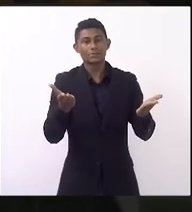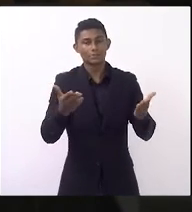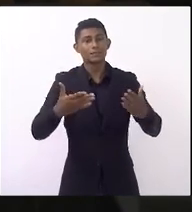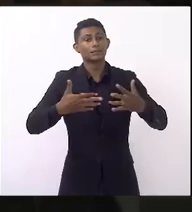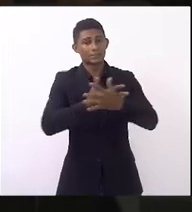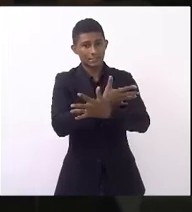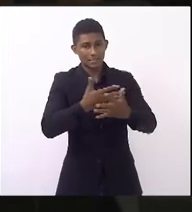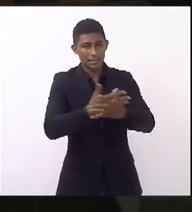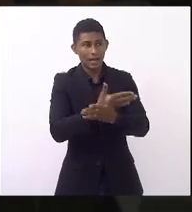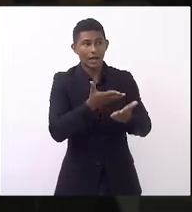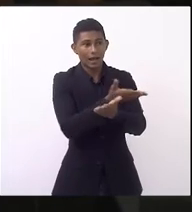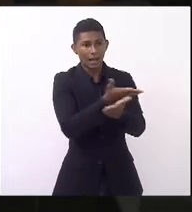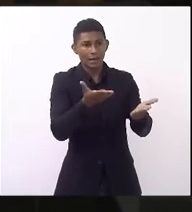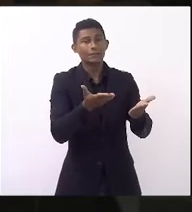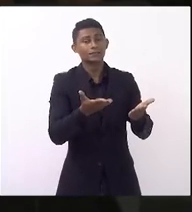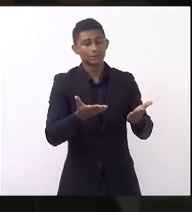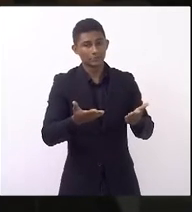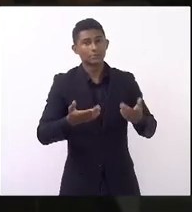resilientes.